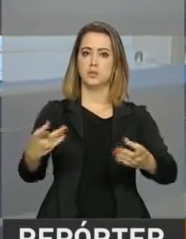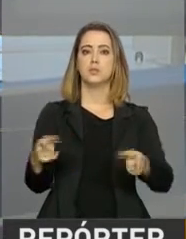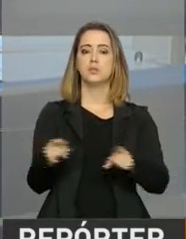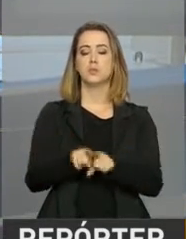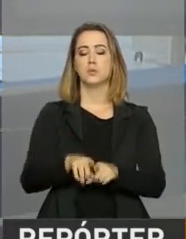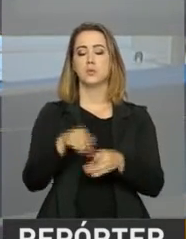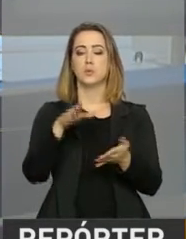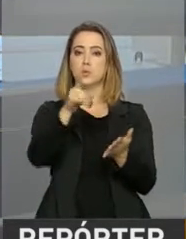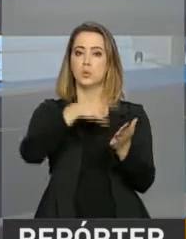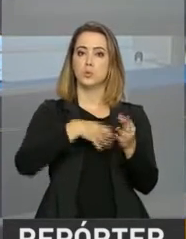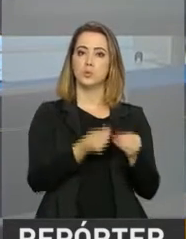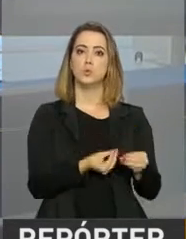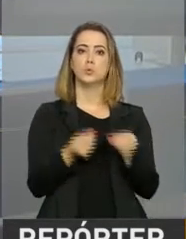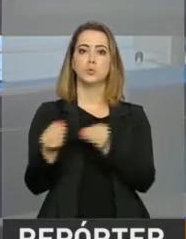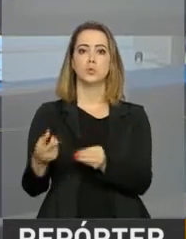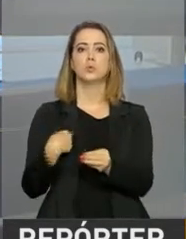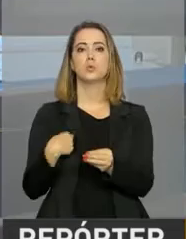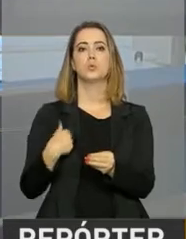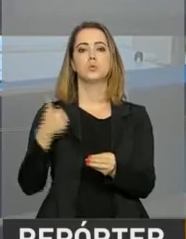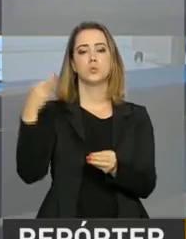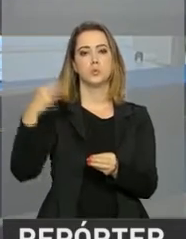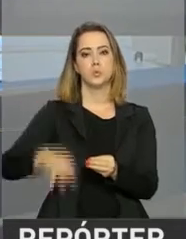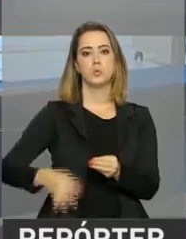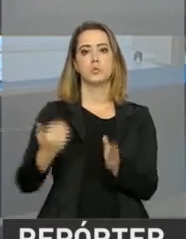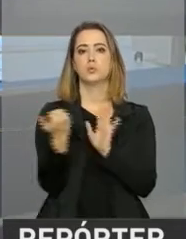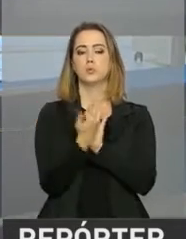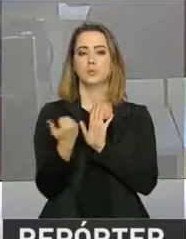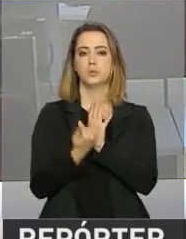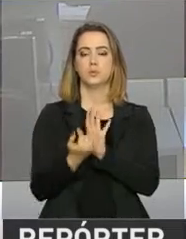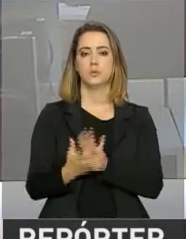os documentos que comprovem a aptidão para o programa.